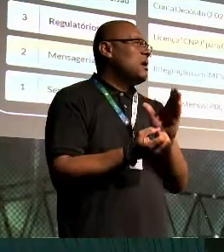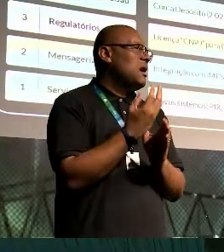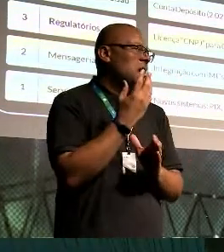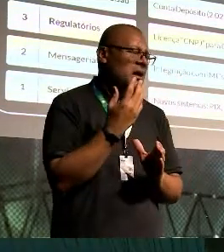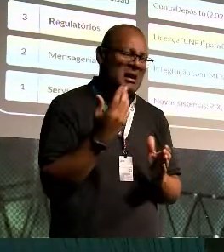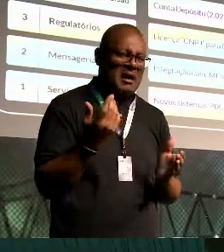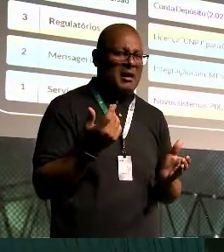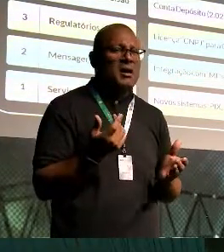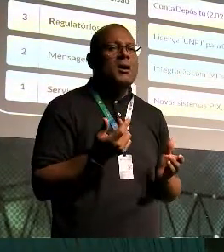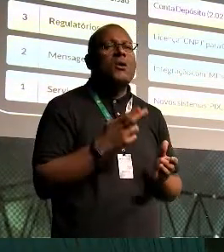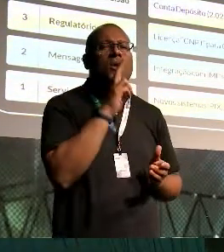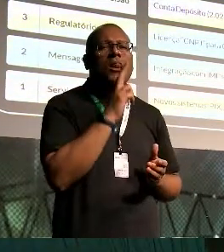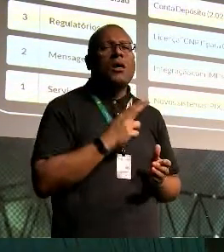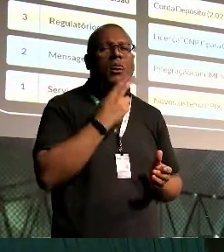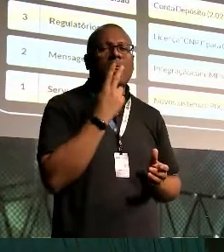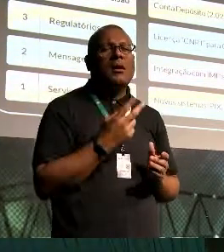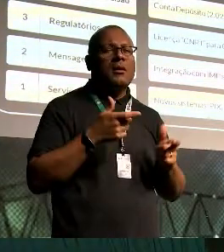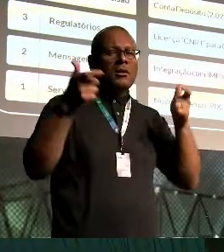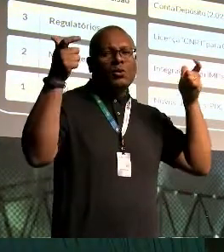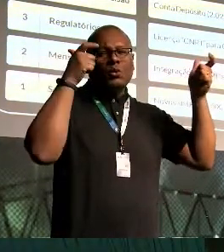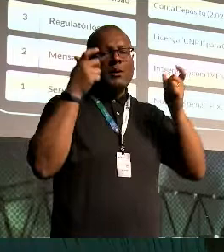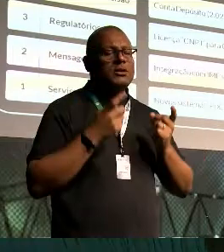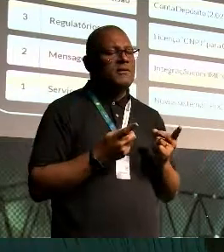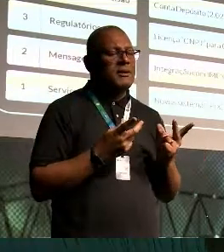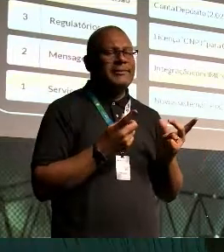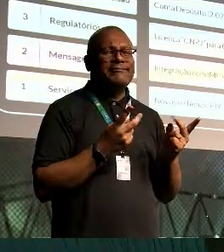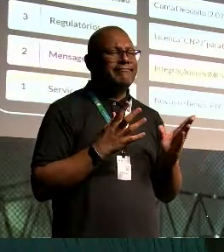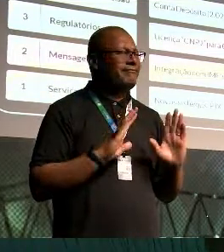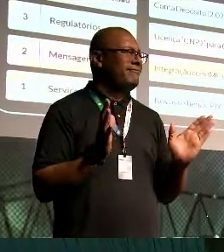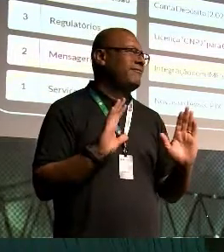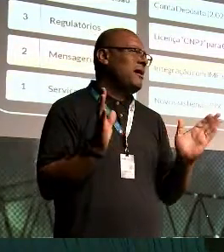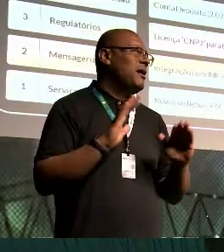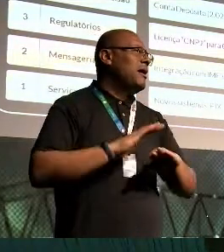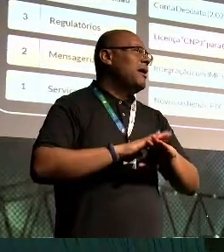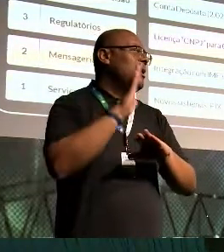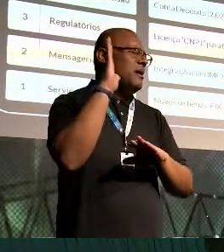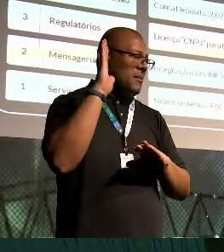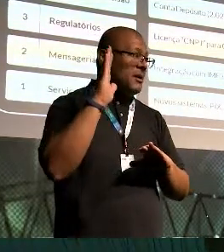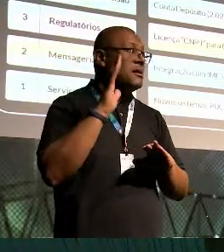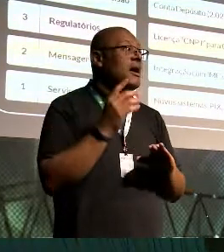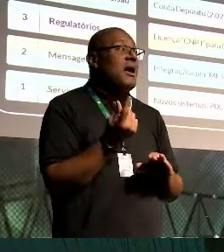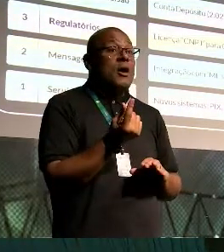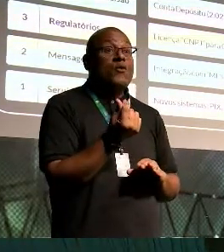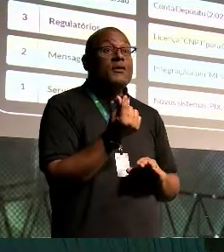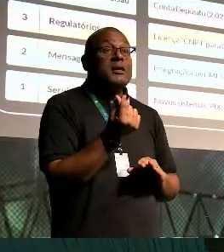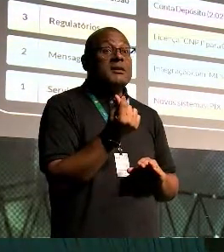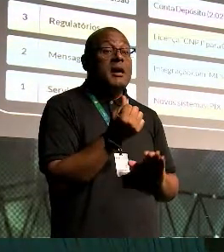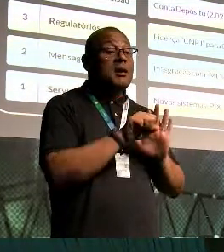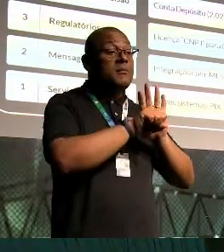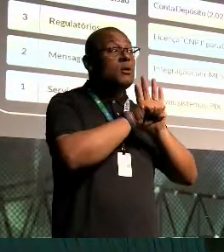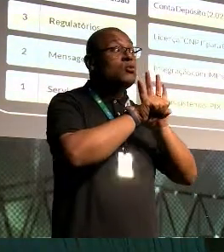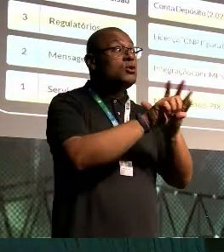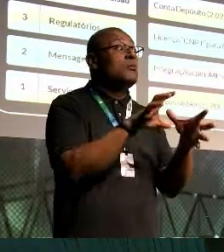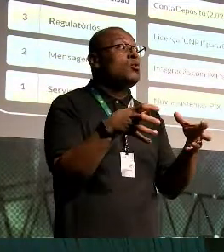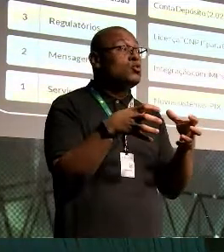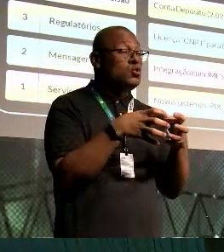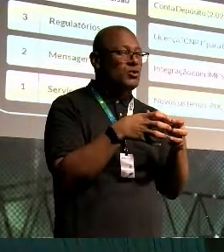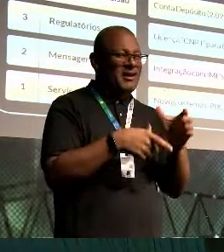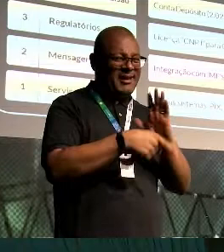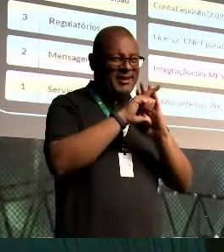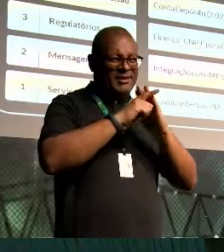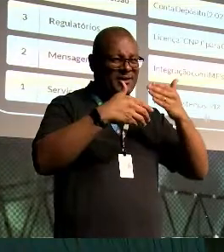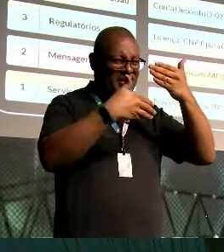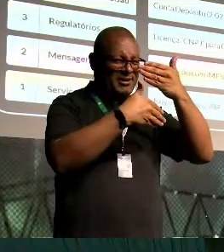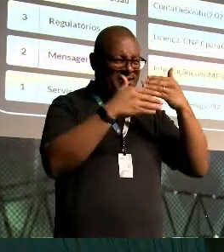paleteria mexicana de wallets, não é sobre isso, é muito mais sobre essa parte do Embedded Finance que eu comentei no slide anterior,